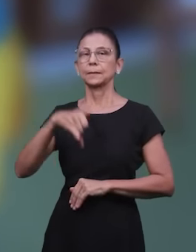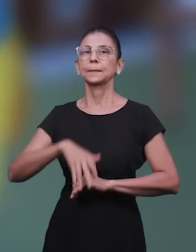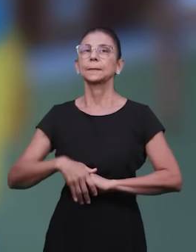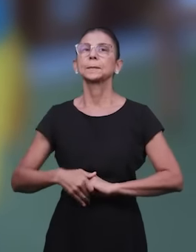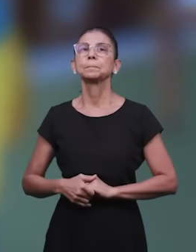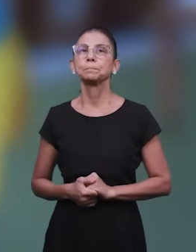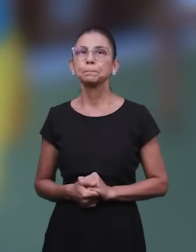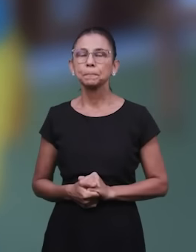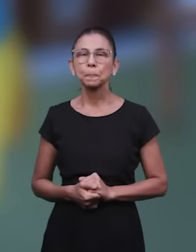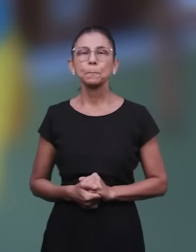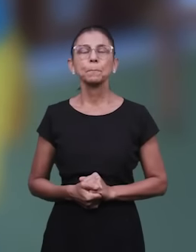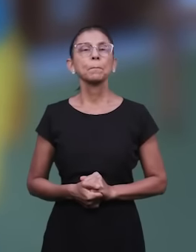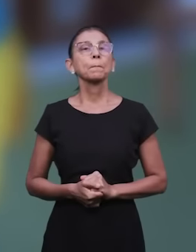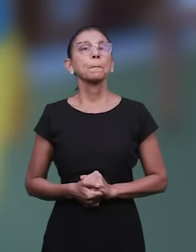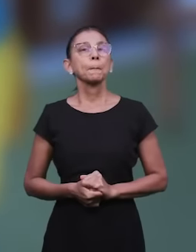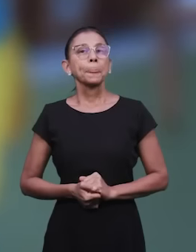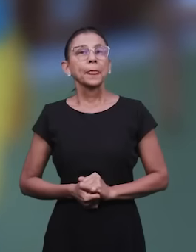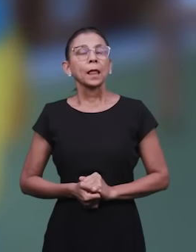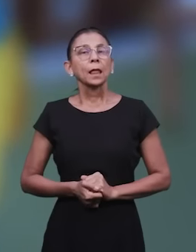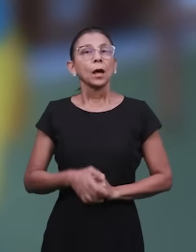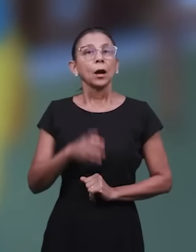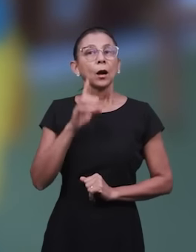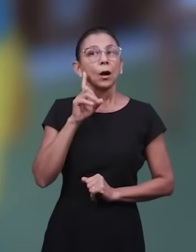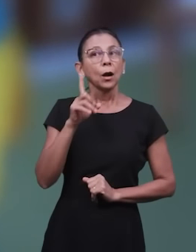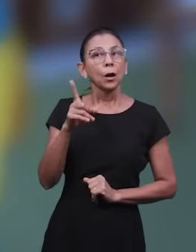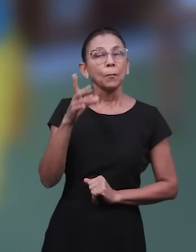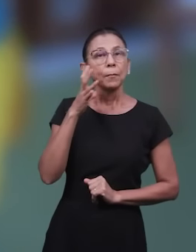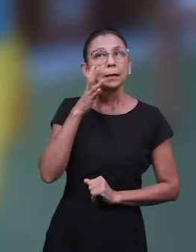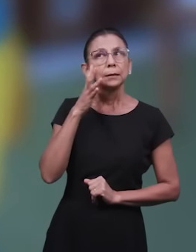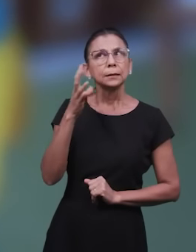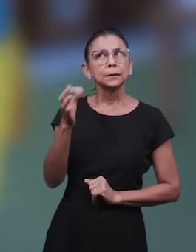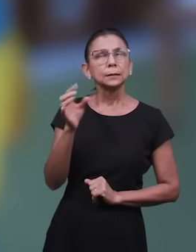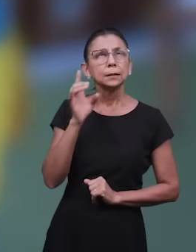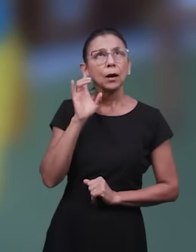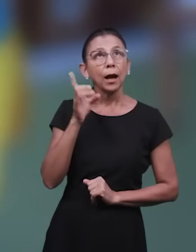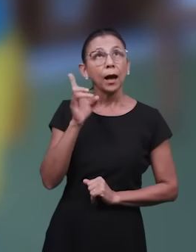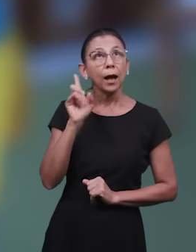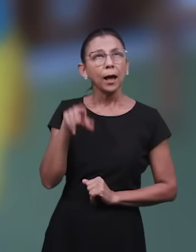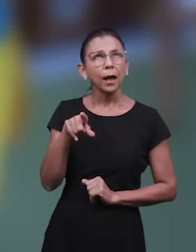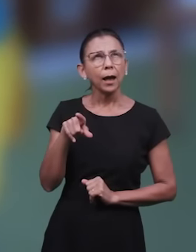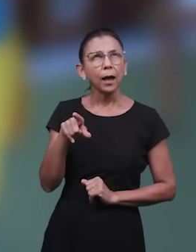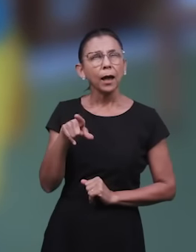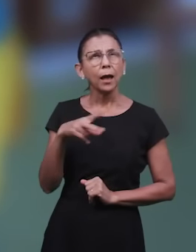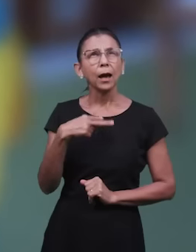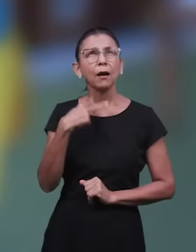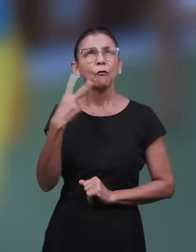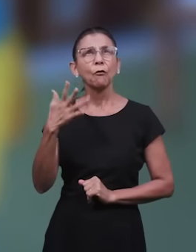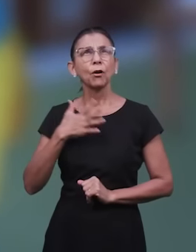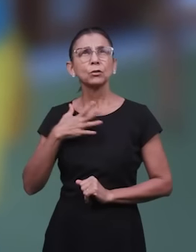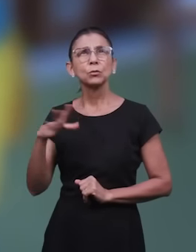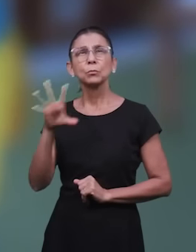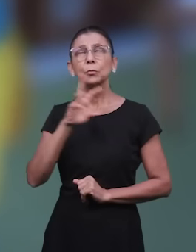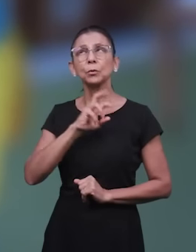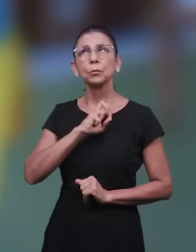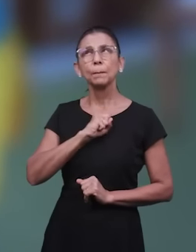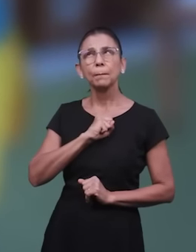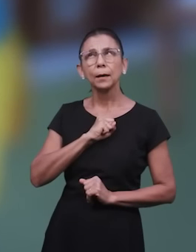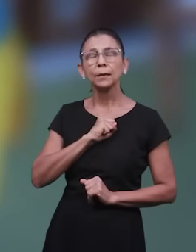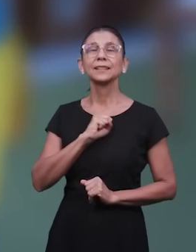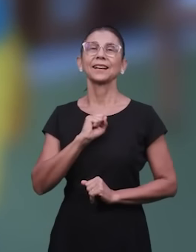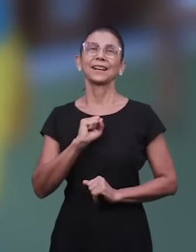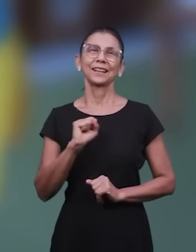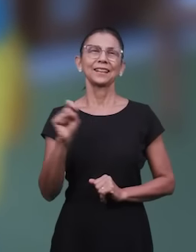Senhor. O texto que nós lemos diz assim: eis aí a voz do meu amado. E quem é